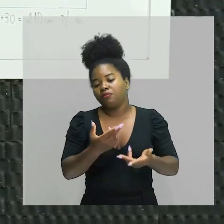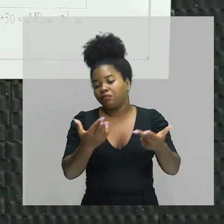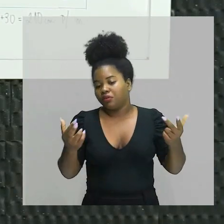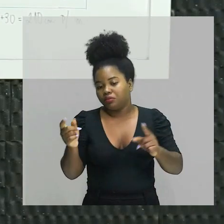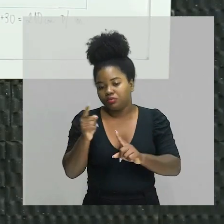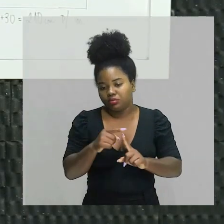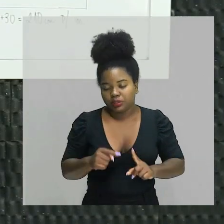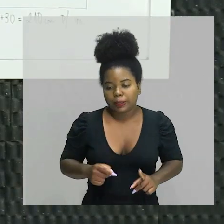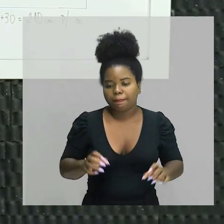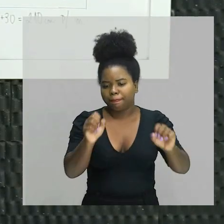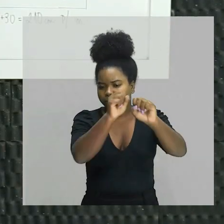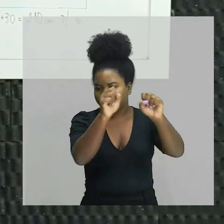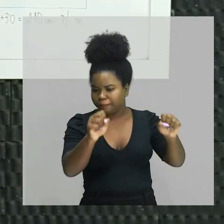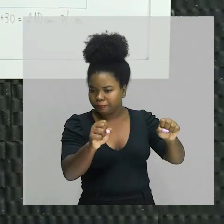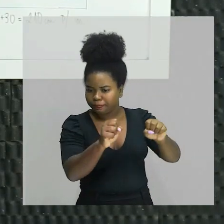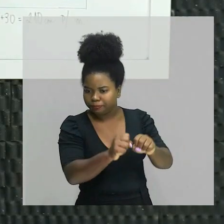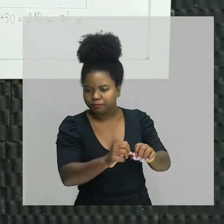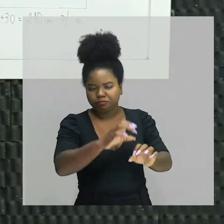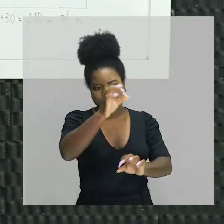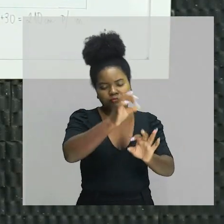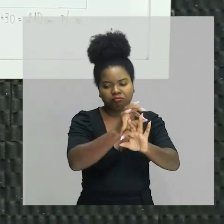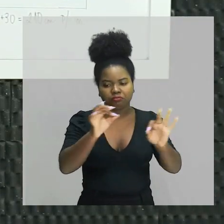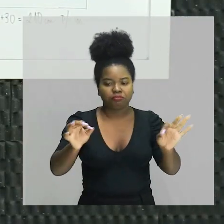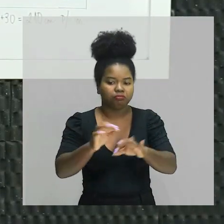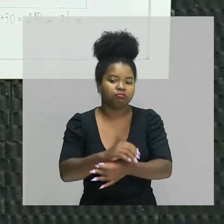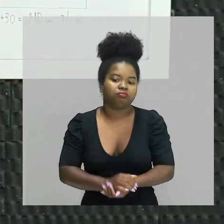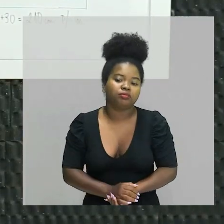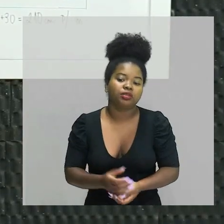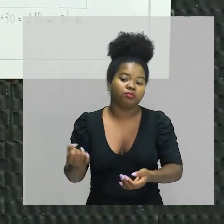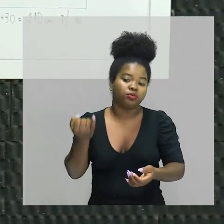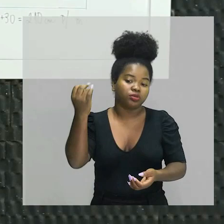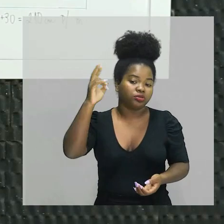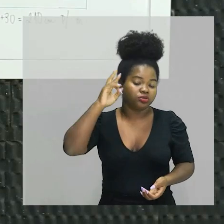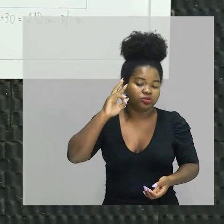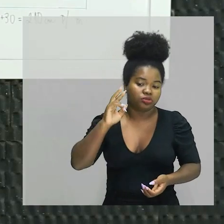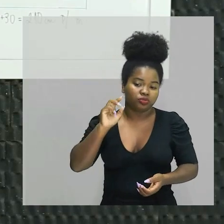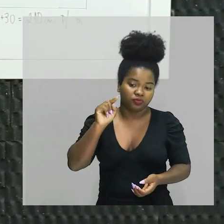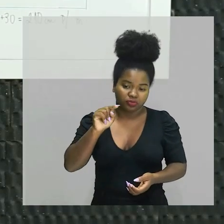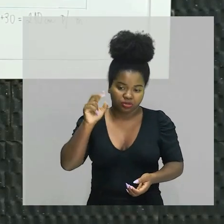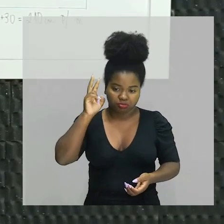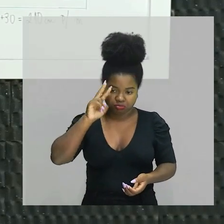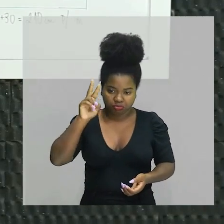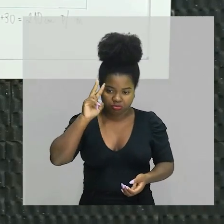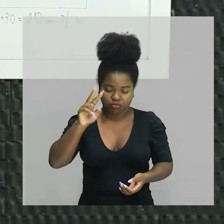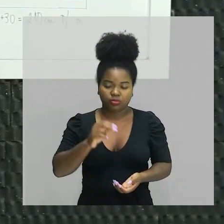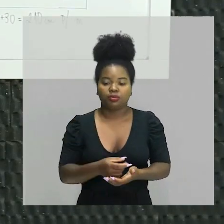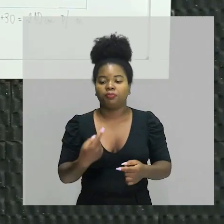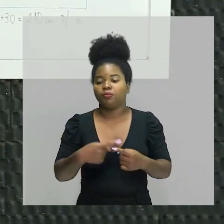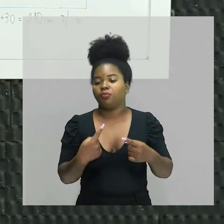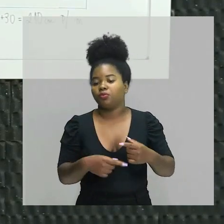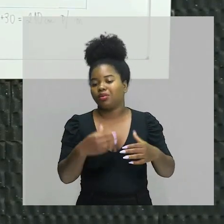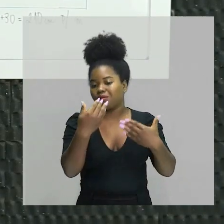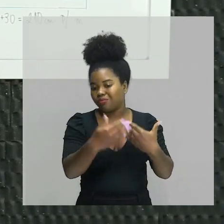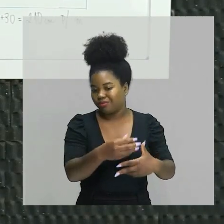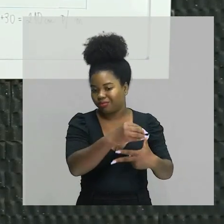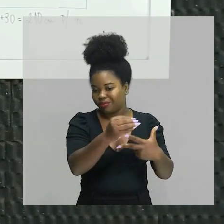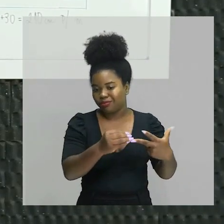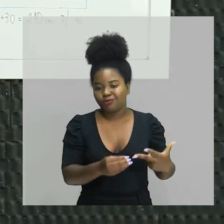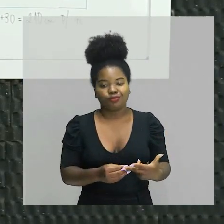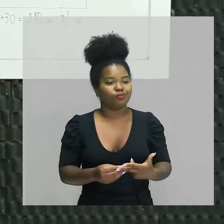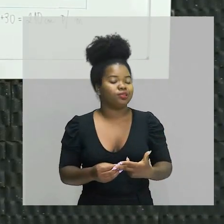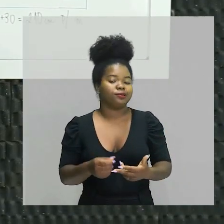O sistema métrico decimal, é importante que o aluno ele tenha domínio, que a prova do Enem gosta de pedir isso.